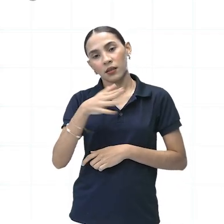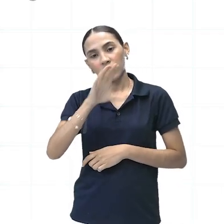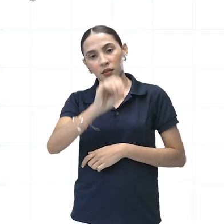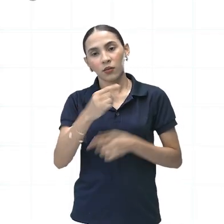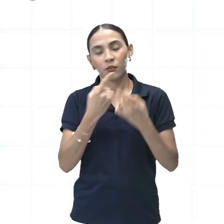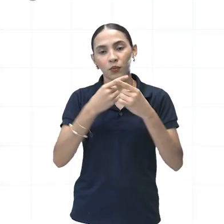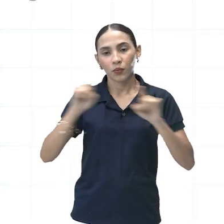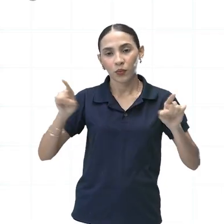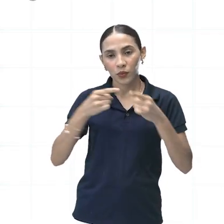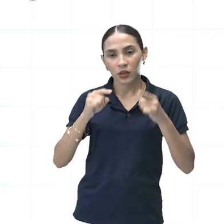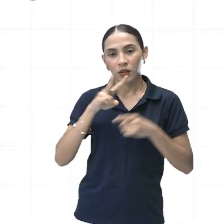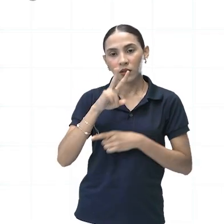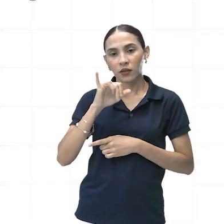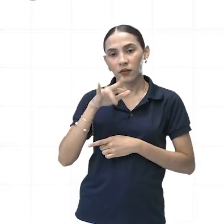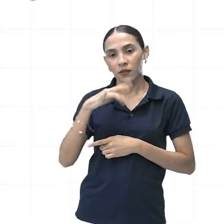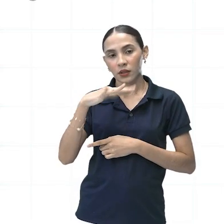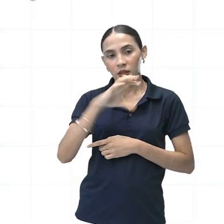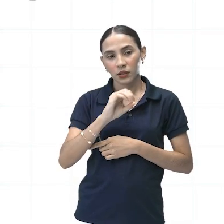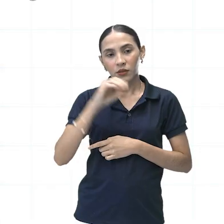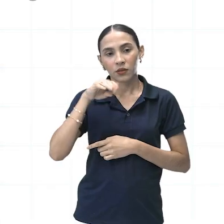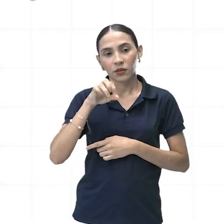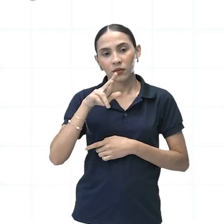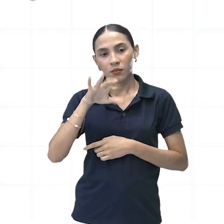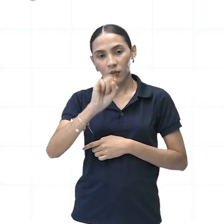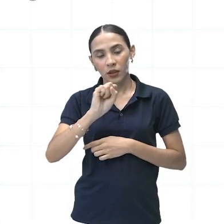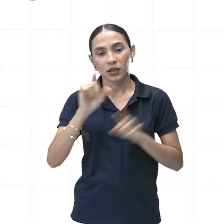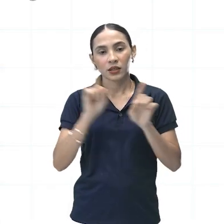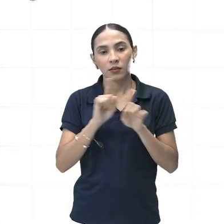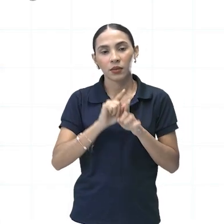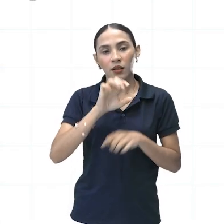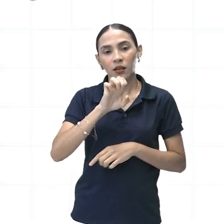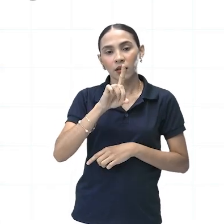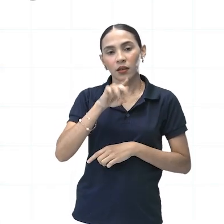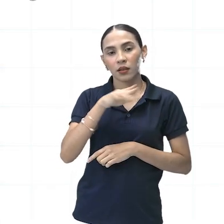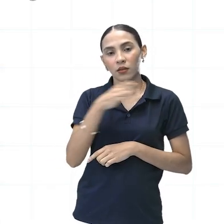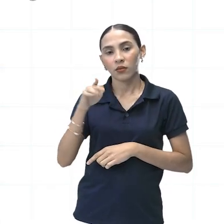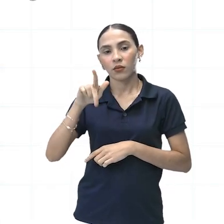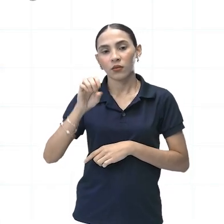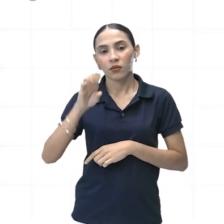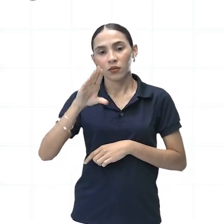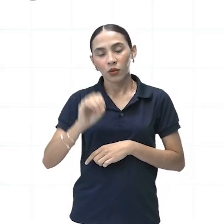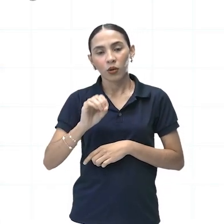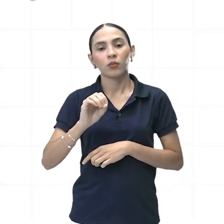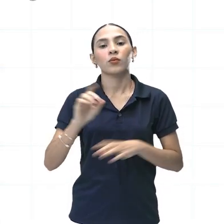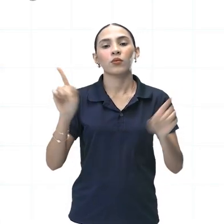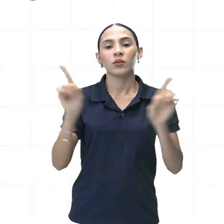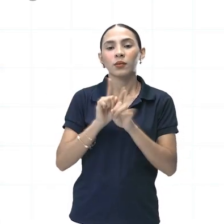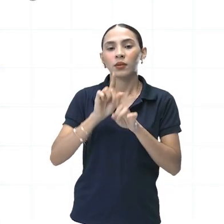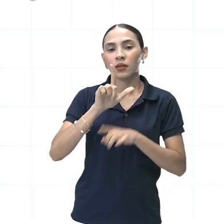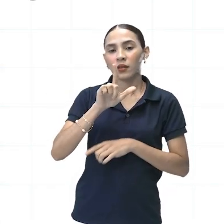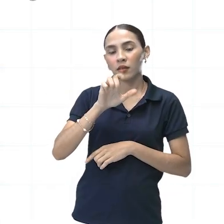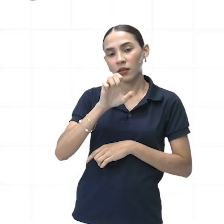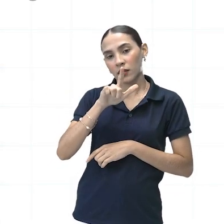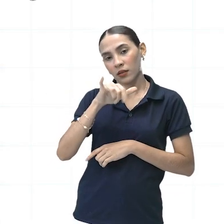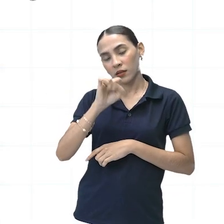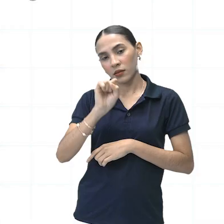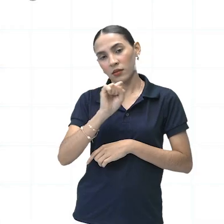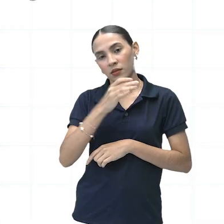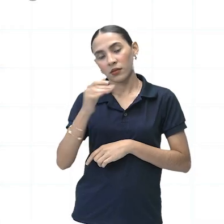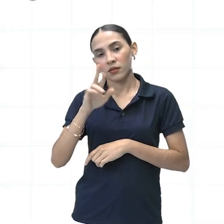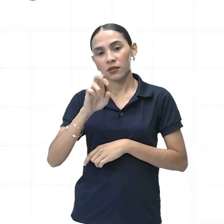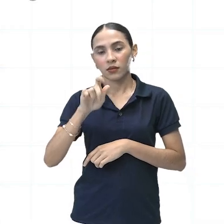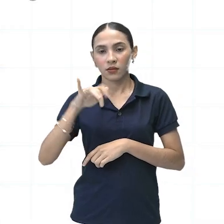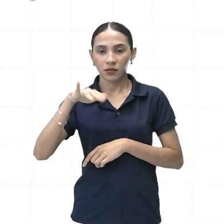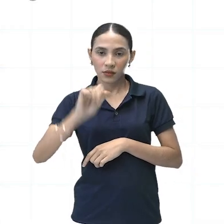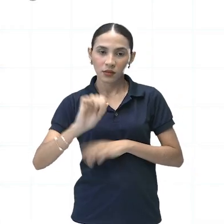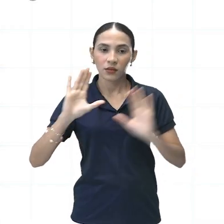de Moraes e Edu Lobo, por Elis Regina, no primeiro Festival de Música Popular